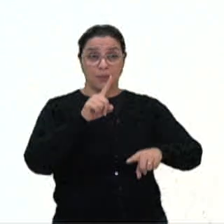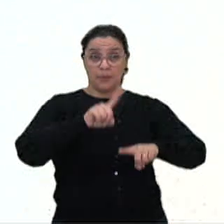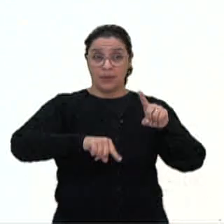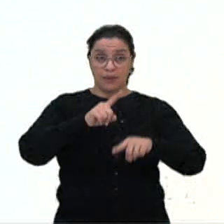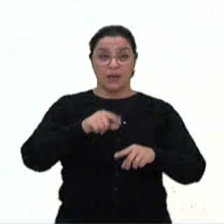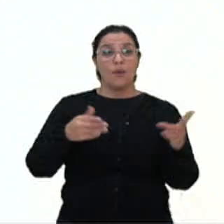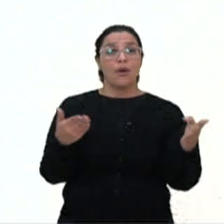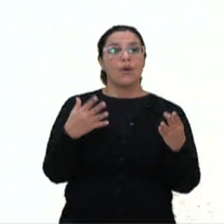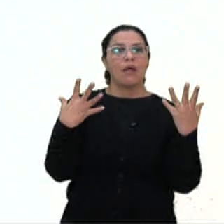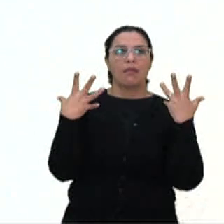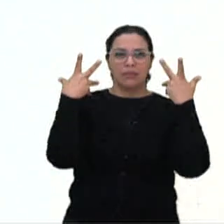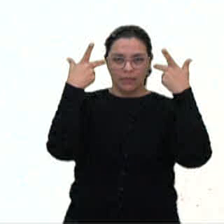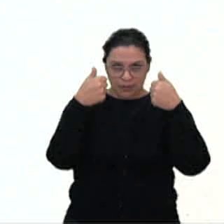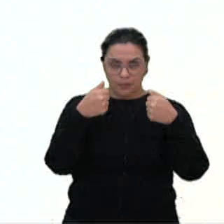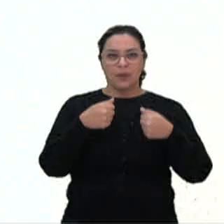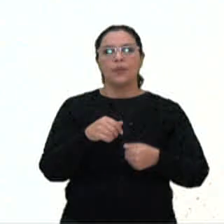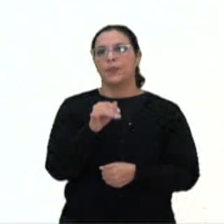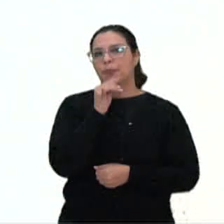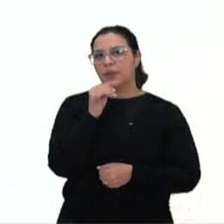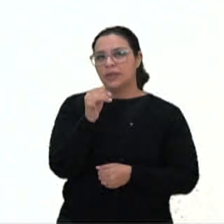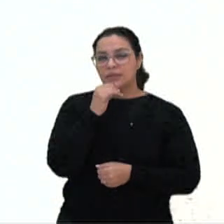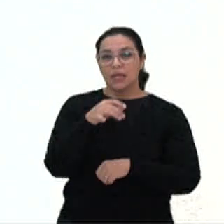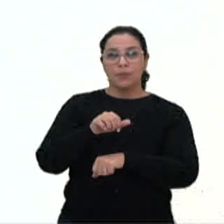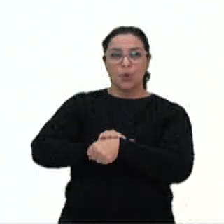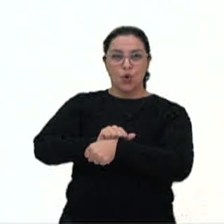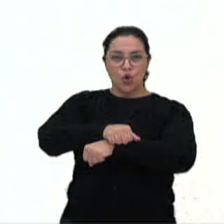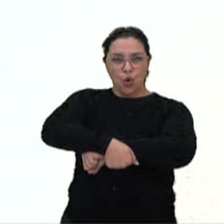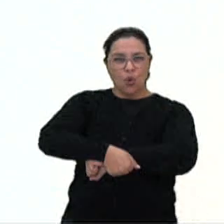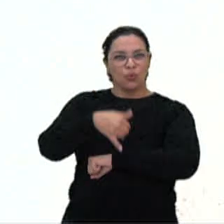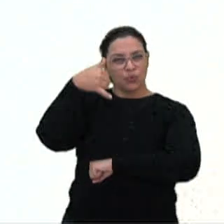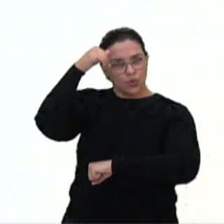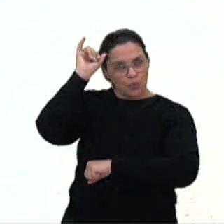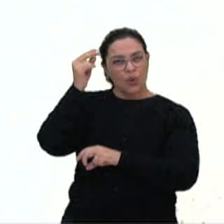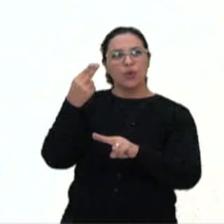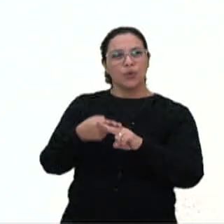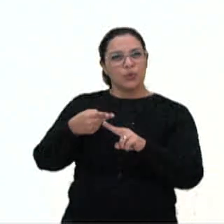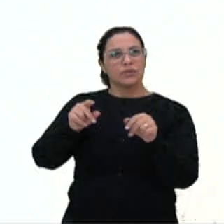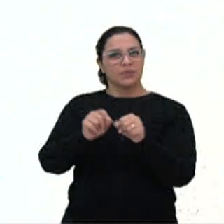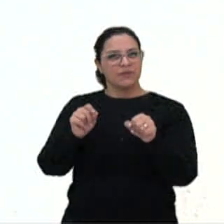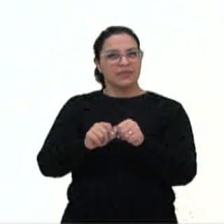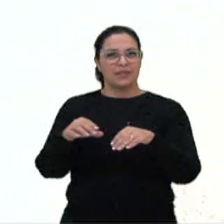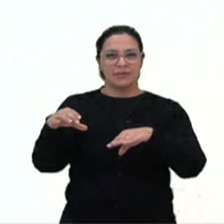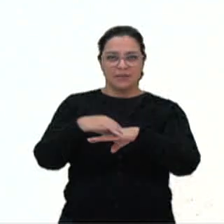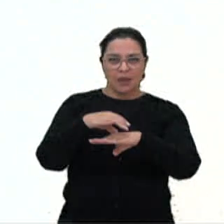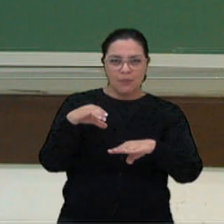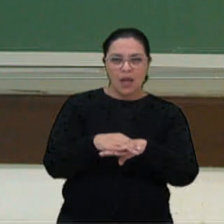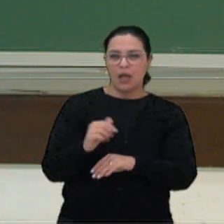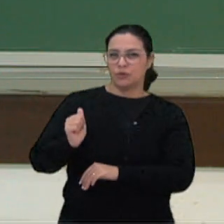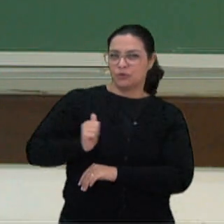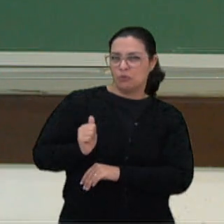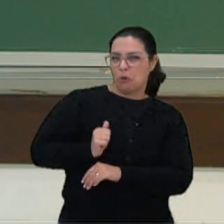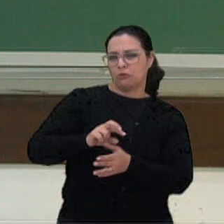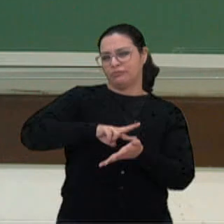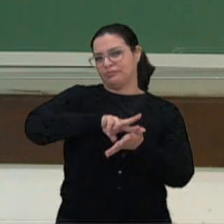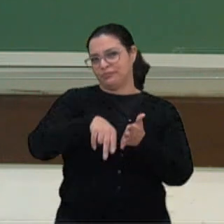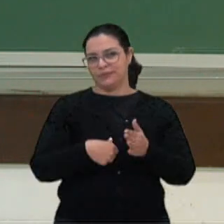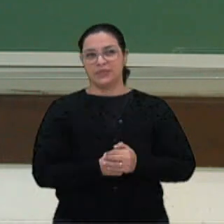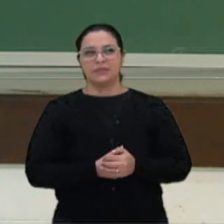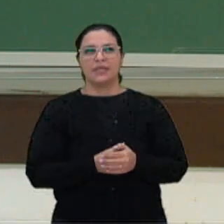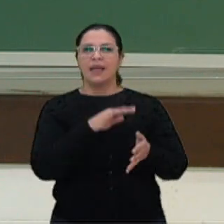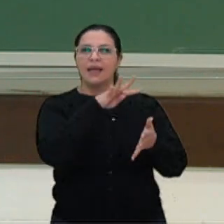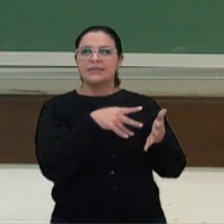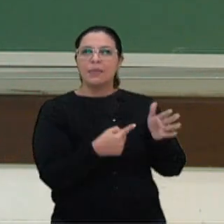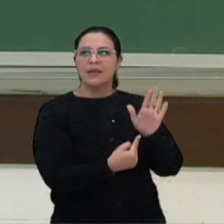matéria-prima animal, por exemplo, o couro do gado, que é utilizado para fazer sapatos e bolsas, etc. Então,